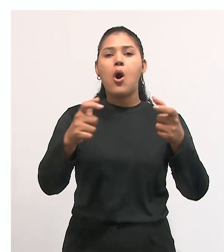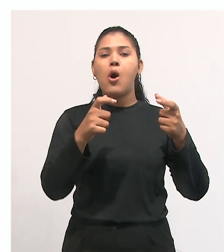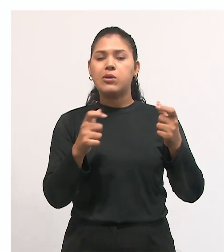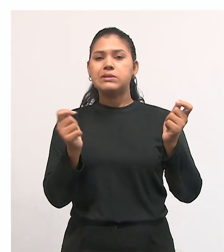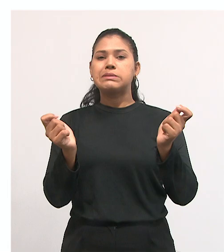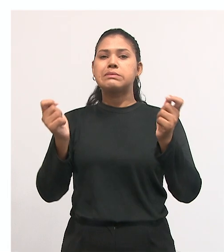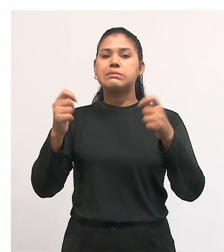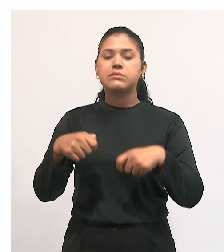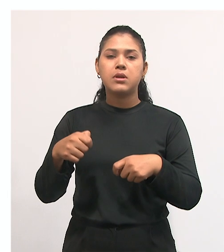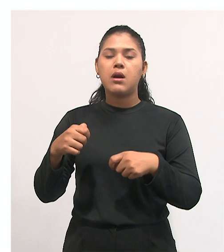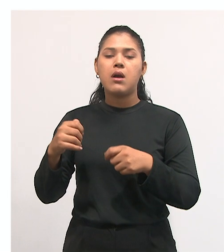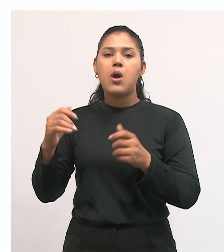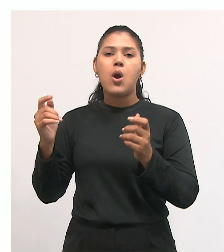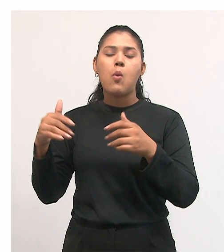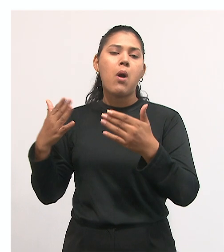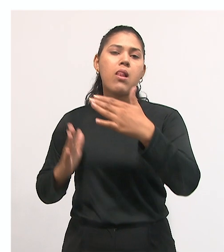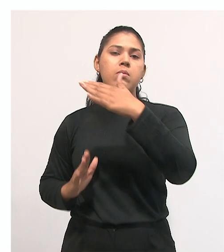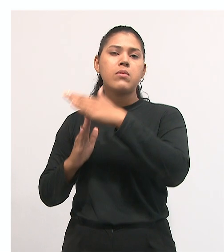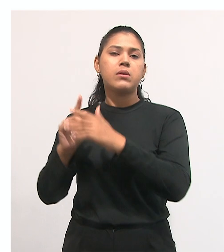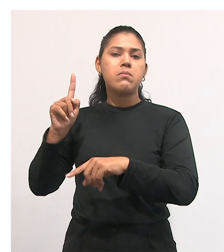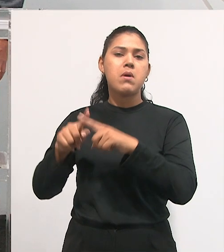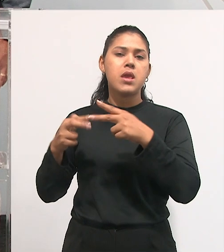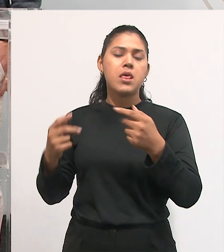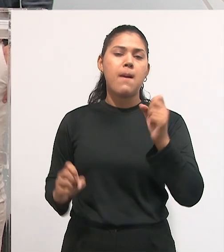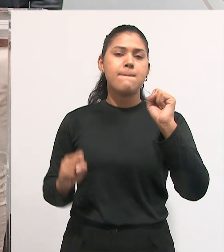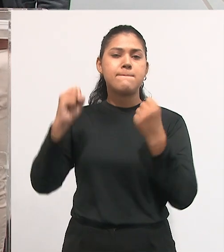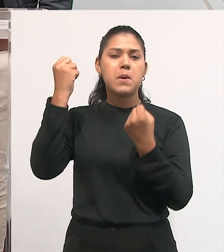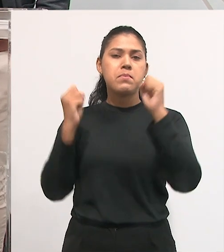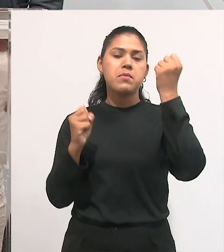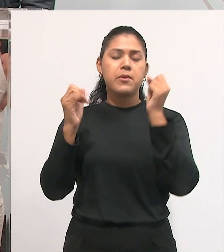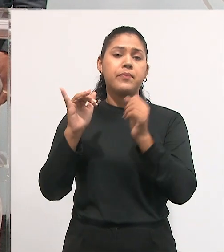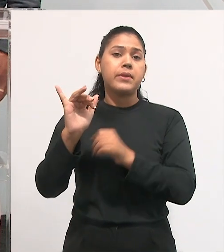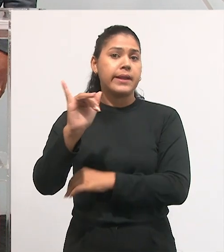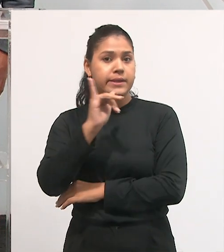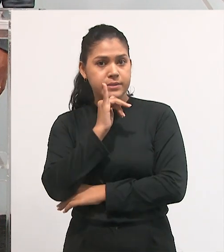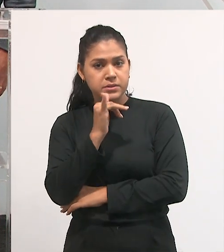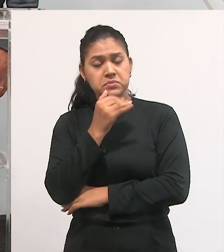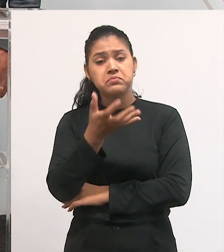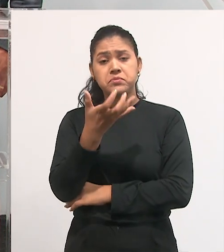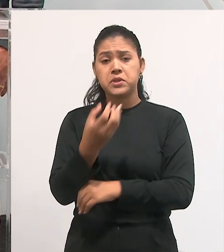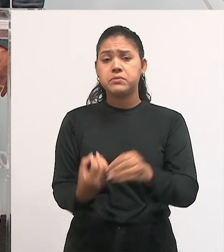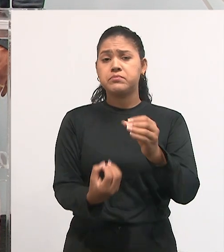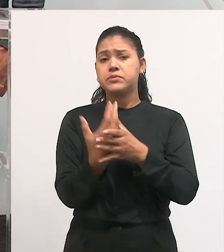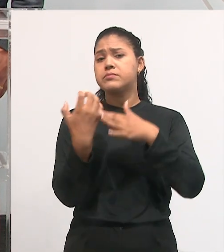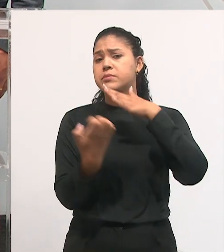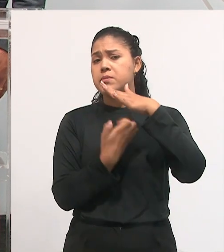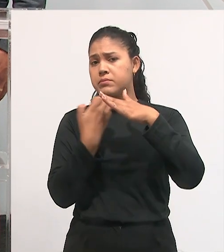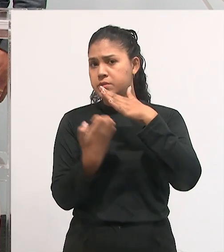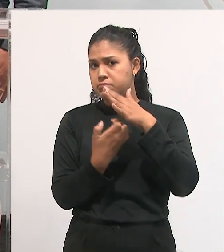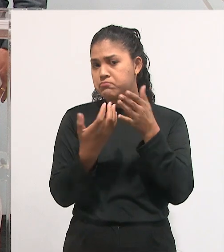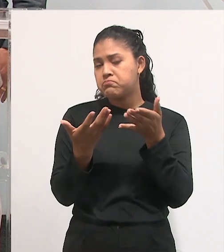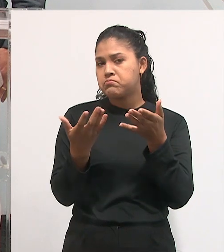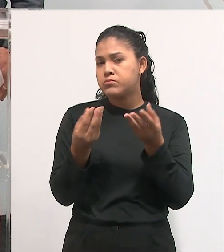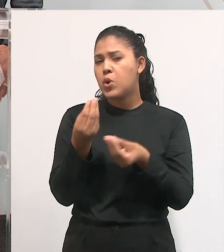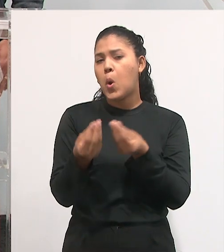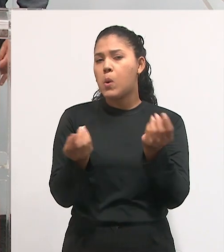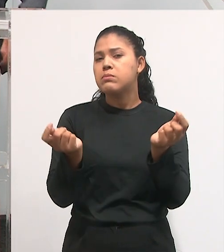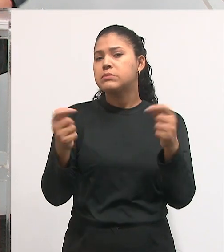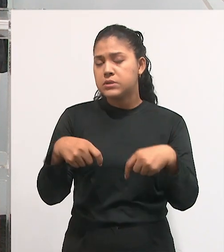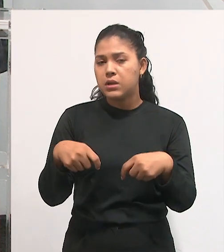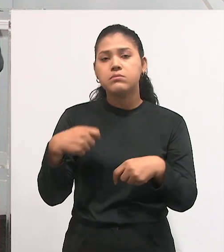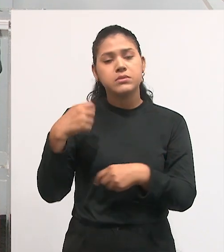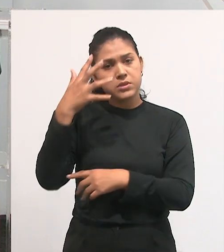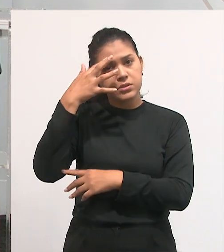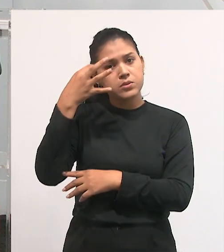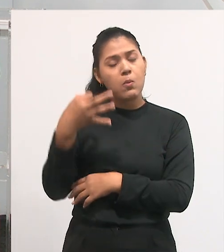capacidade produtiva. Então vamos imaginar que você esteja aí querendo abrir uma empresa, abrir um negócio. Essas características são